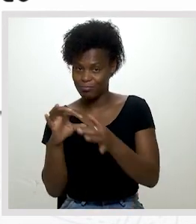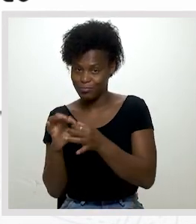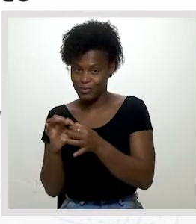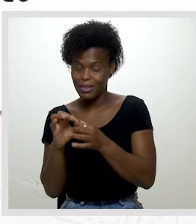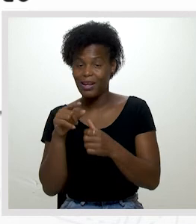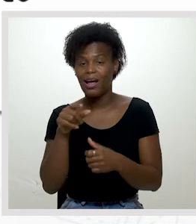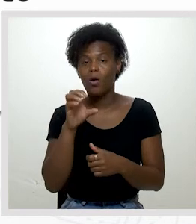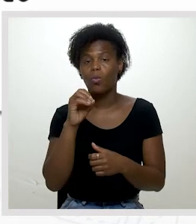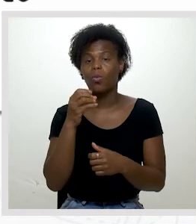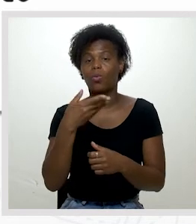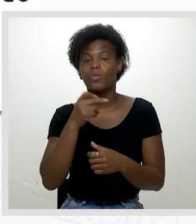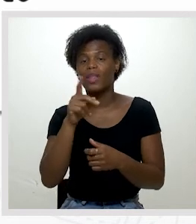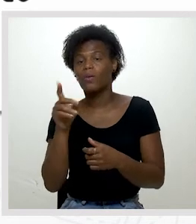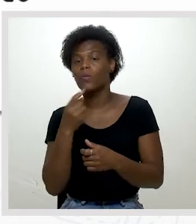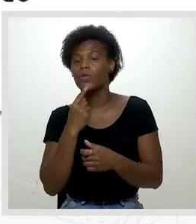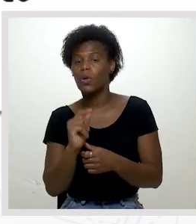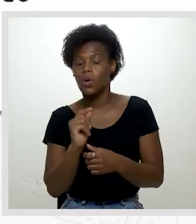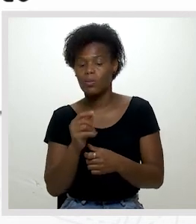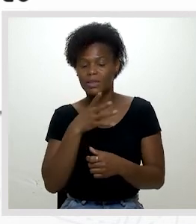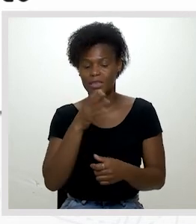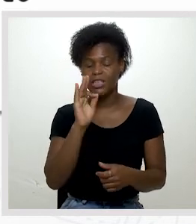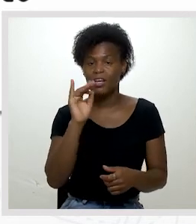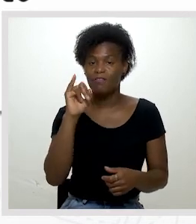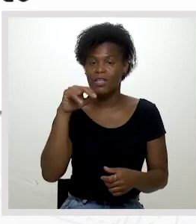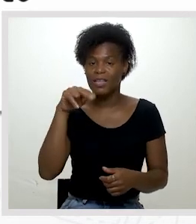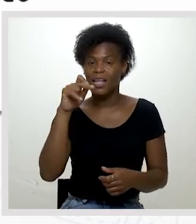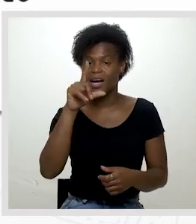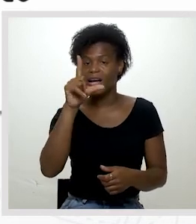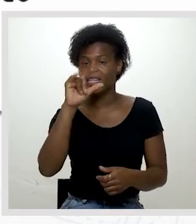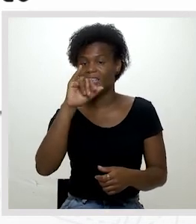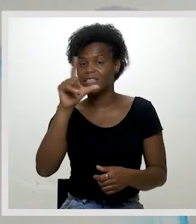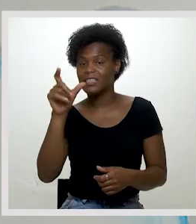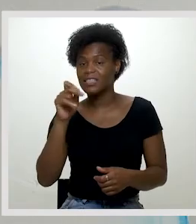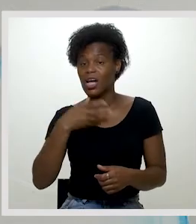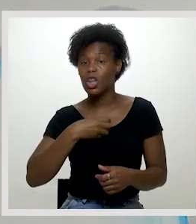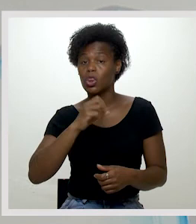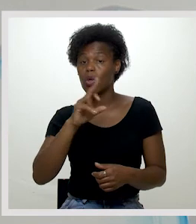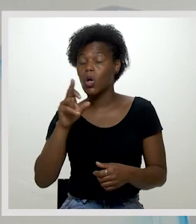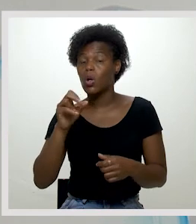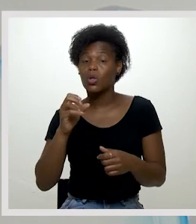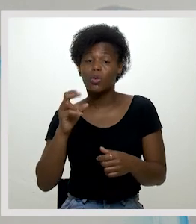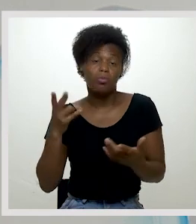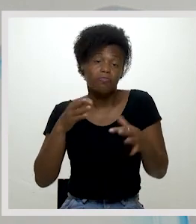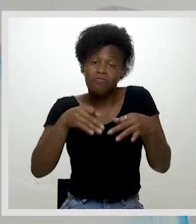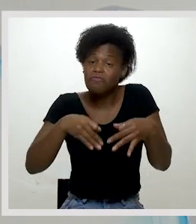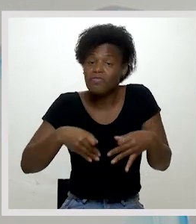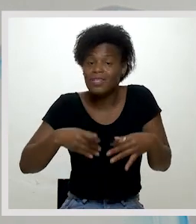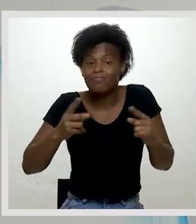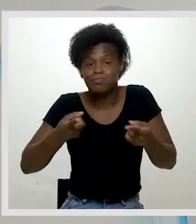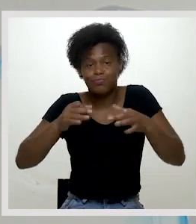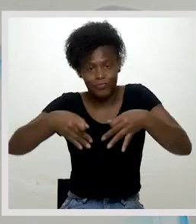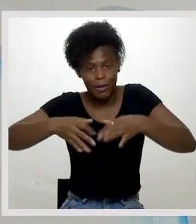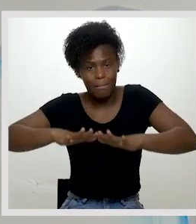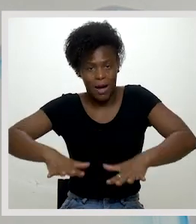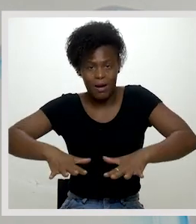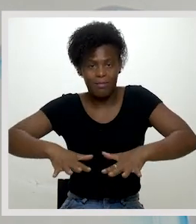codão é designado por codão de finalização ou um finalizador da síntese, ou seja, um codão stop, que